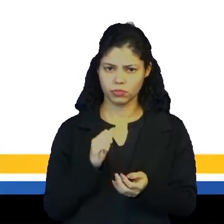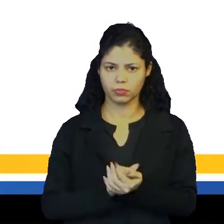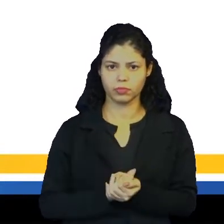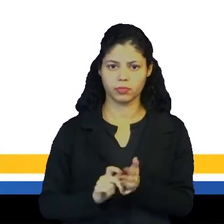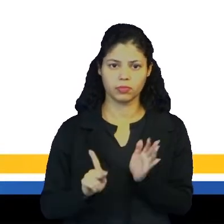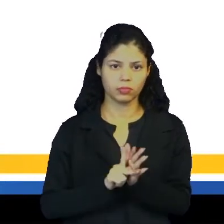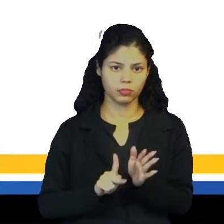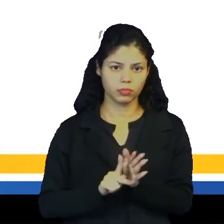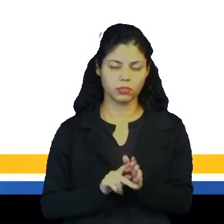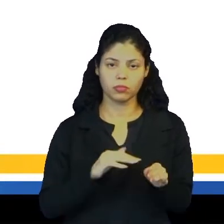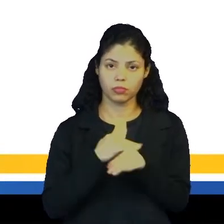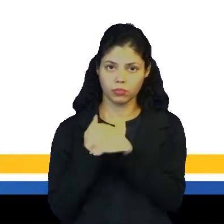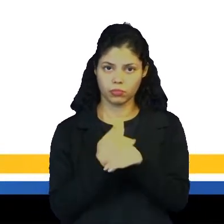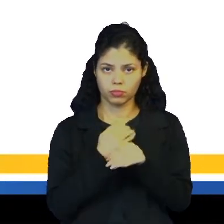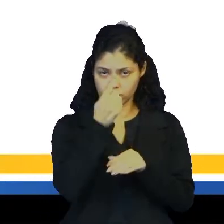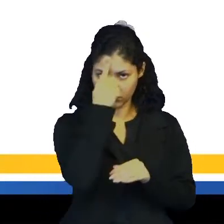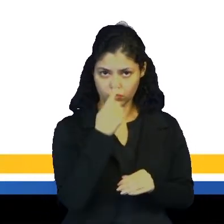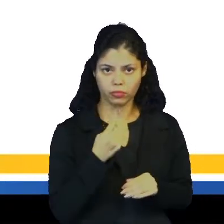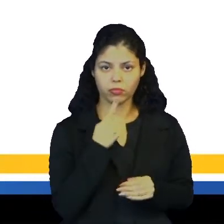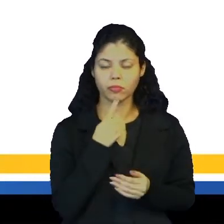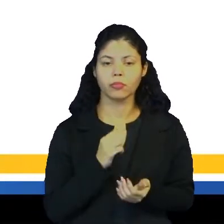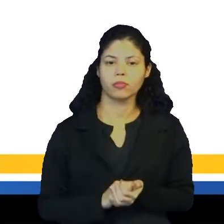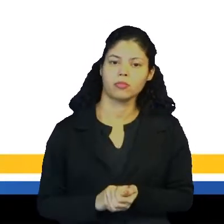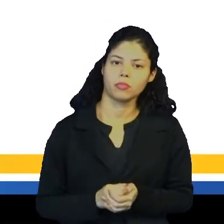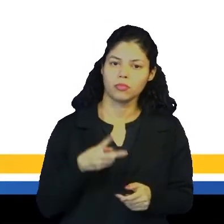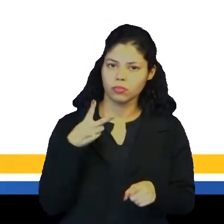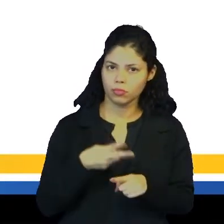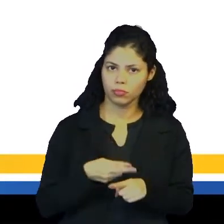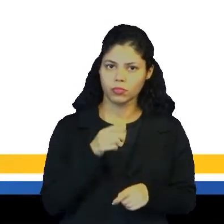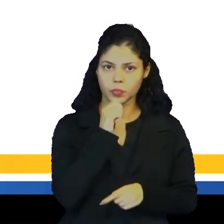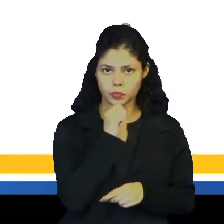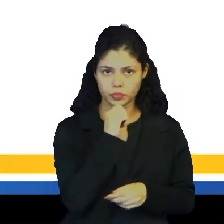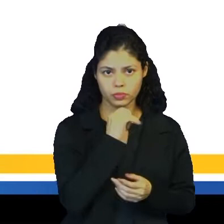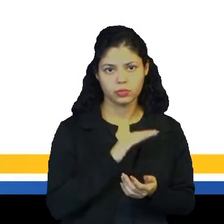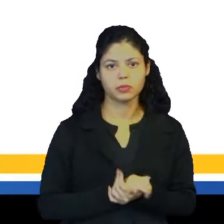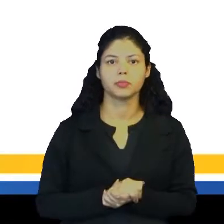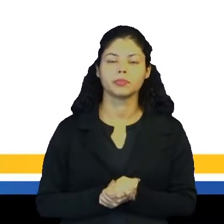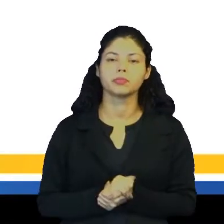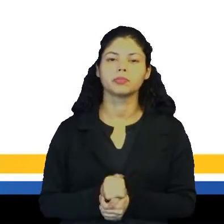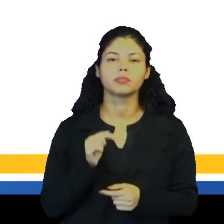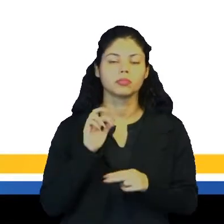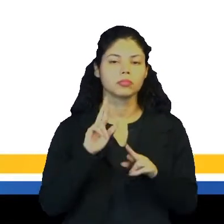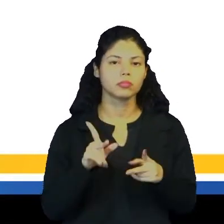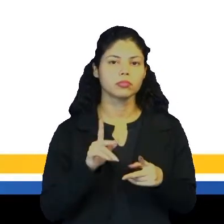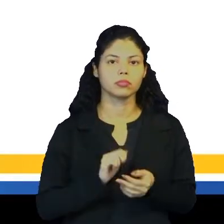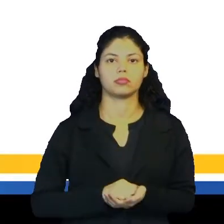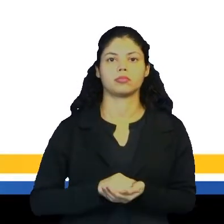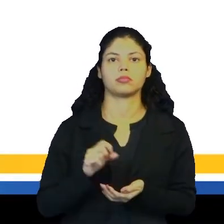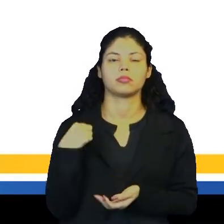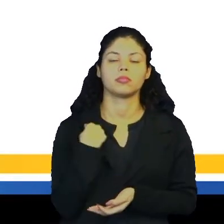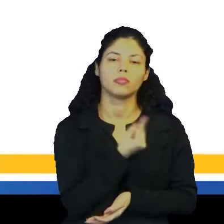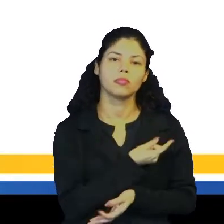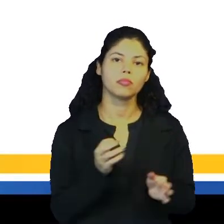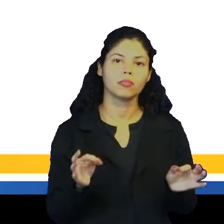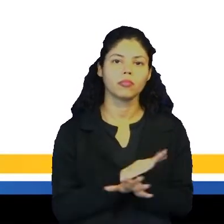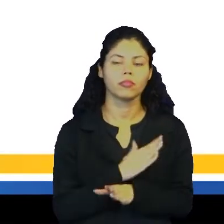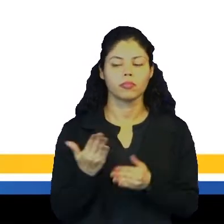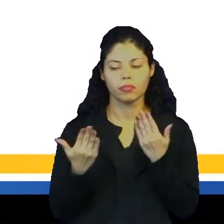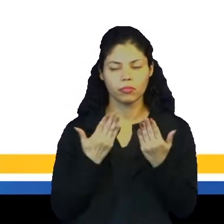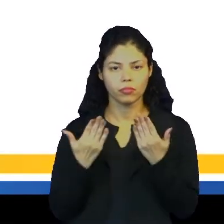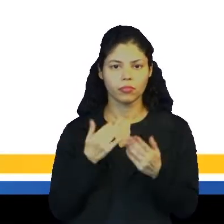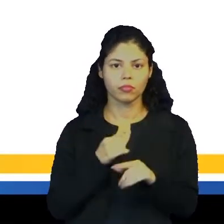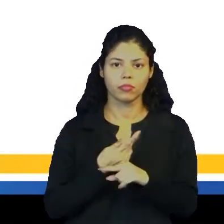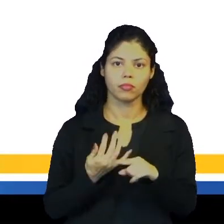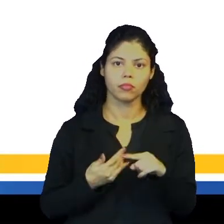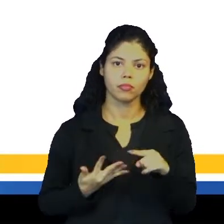são exatamente iguais as imagens, só estão cortadas de maneira diferente. Então, nós fizemos o quê? Nós acabamos de comparar essas